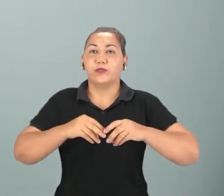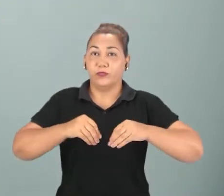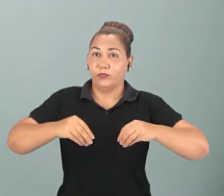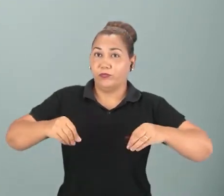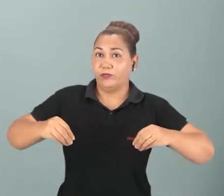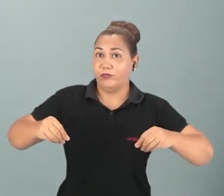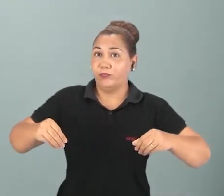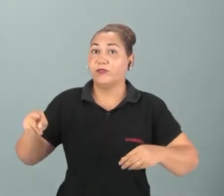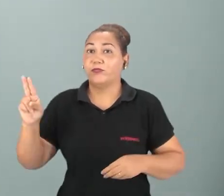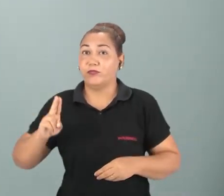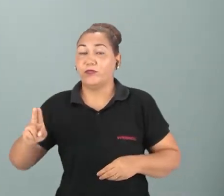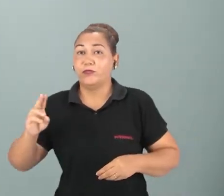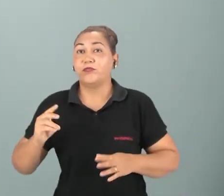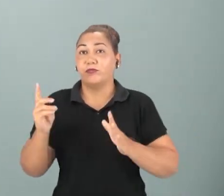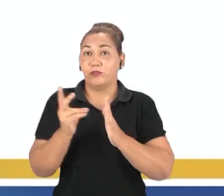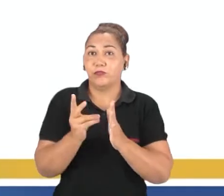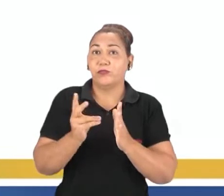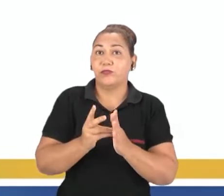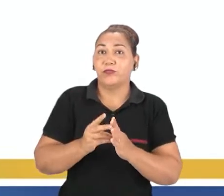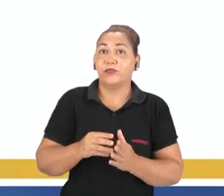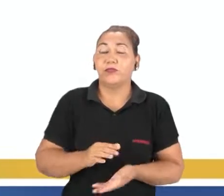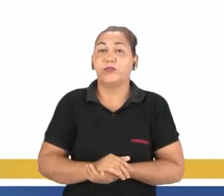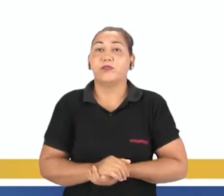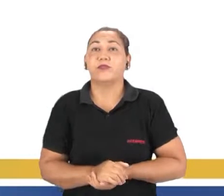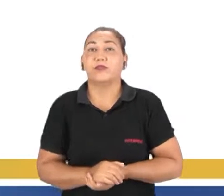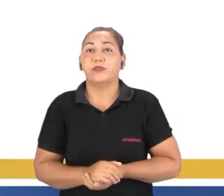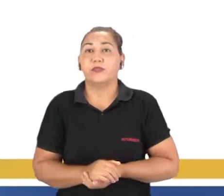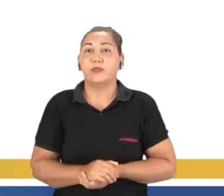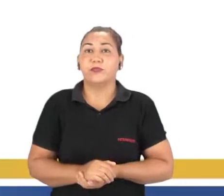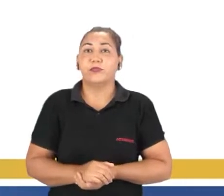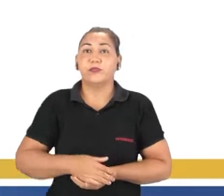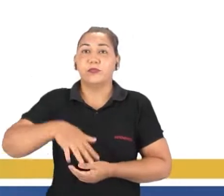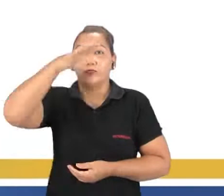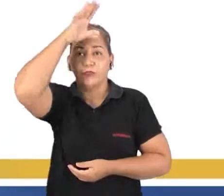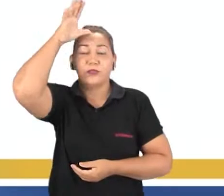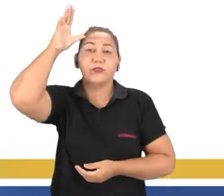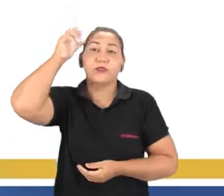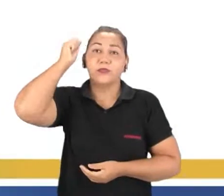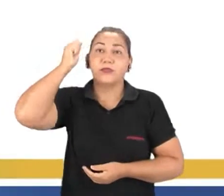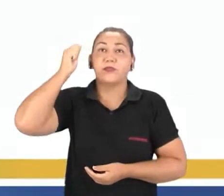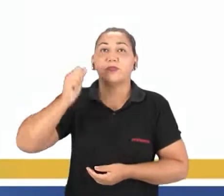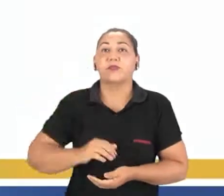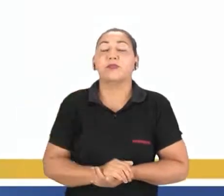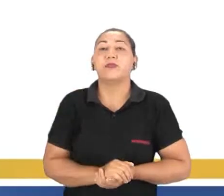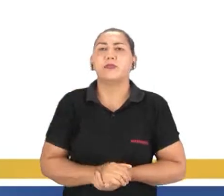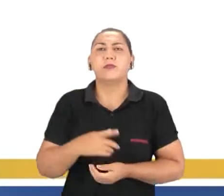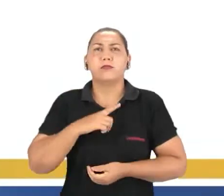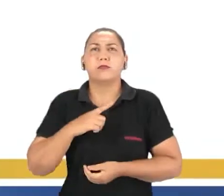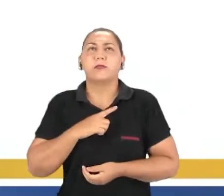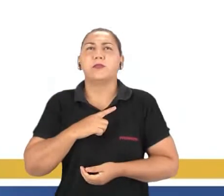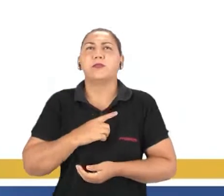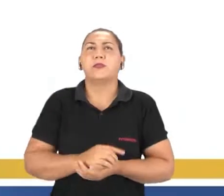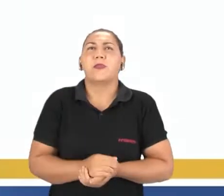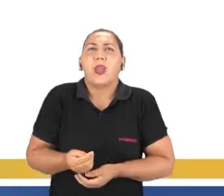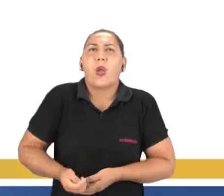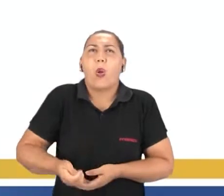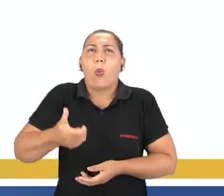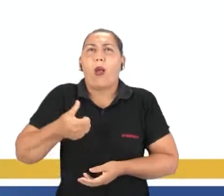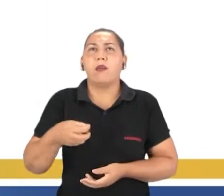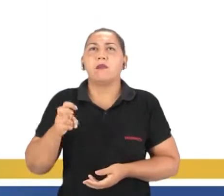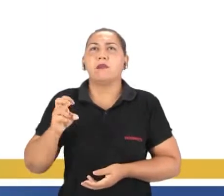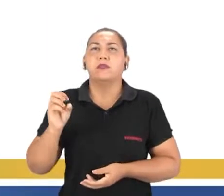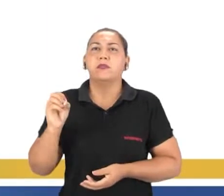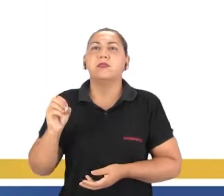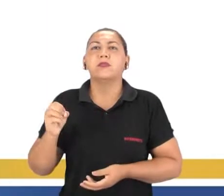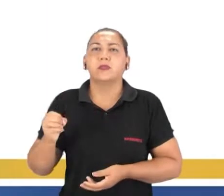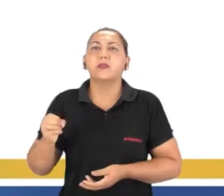Então, pessoal, a Amazônia ocupa quase 50% do território nacional. A maior parte da formação florestal